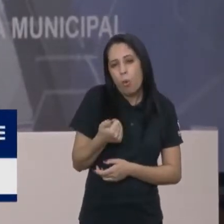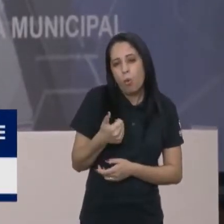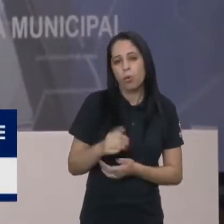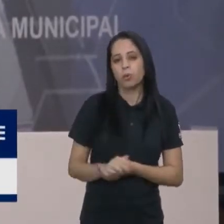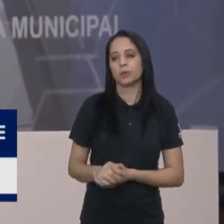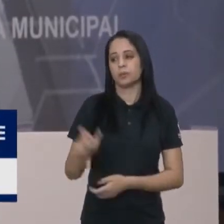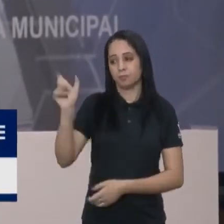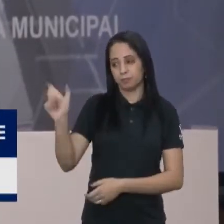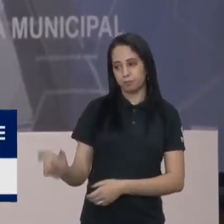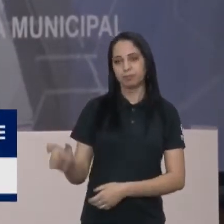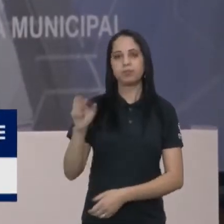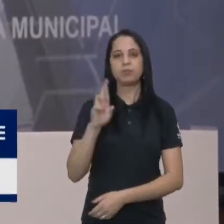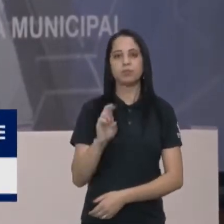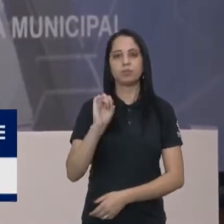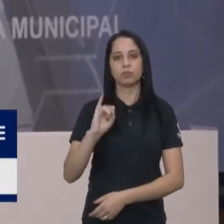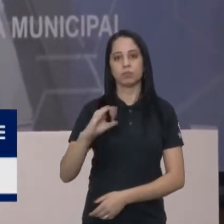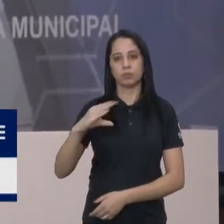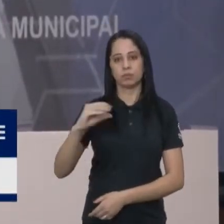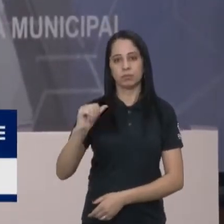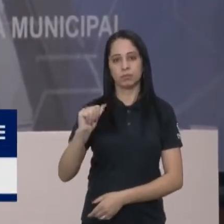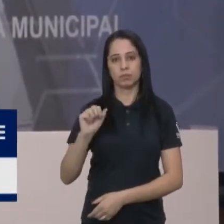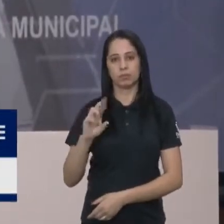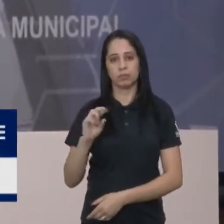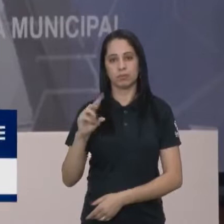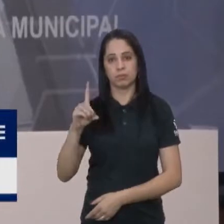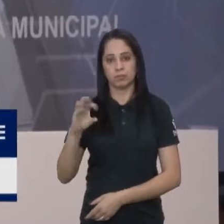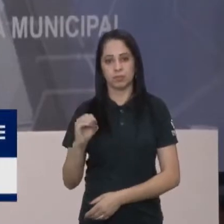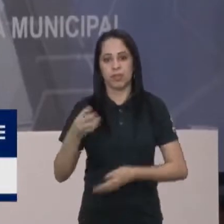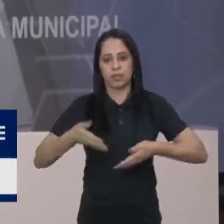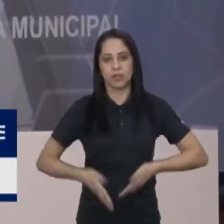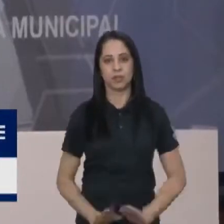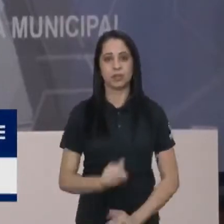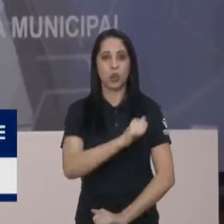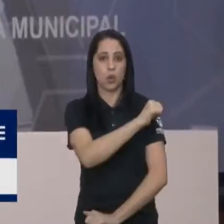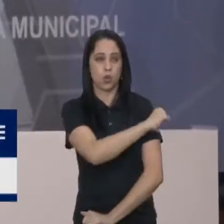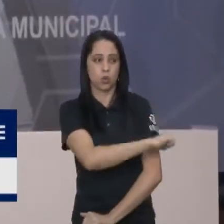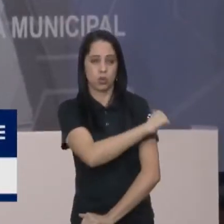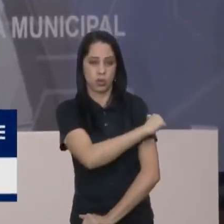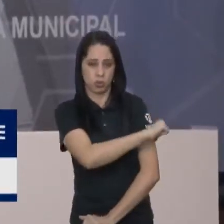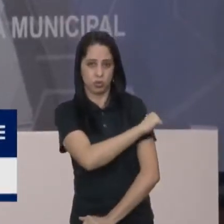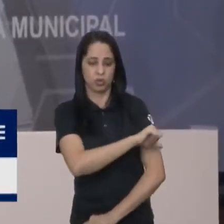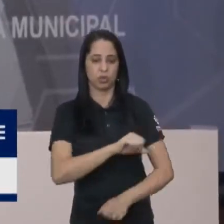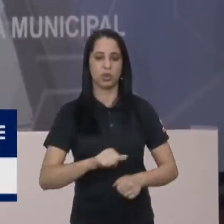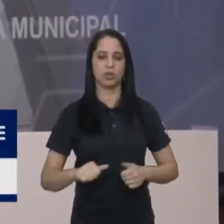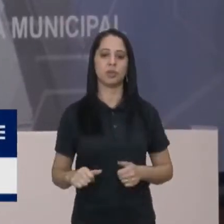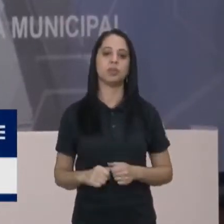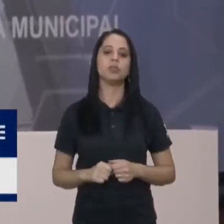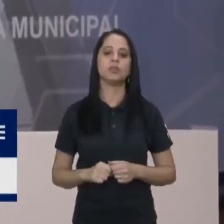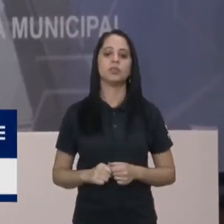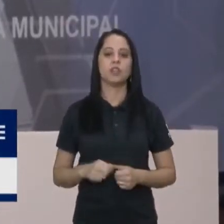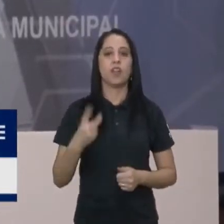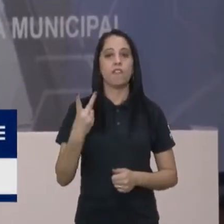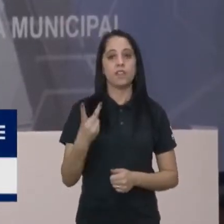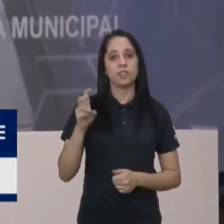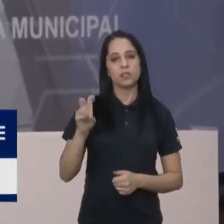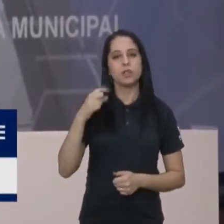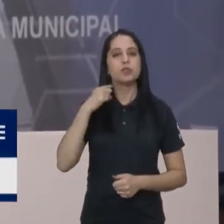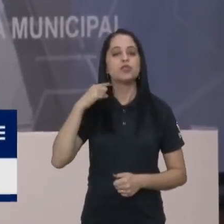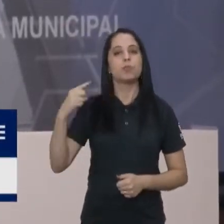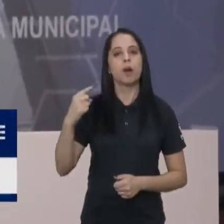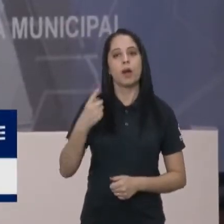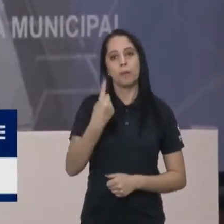Ricardo Mendes Trindade nasceu no Rio de Janeiro, estado de Guanabara, em 25 de maio